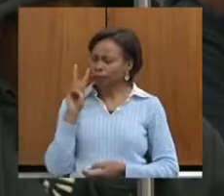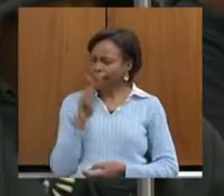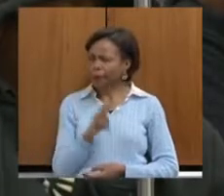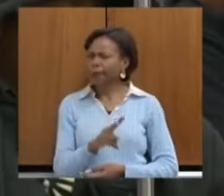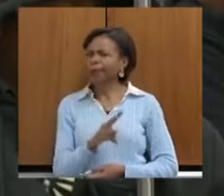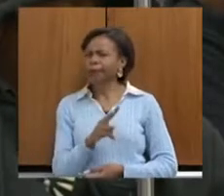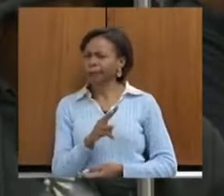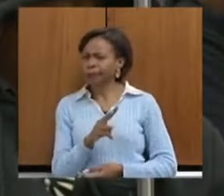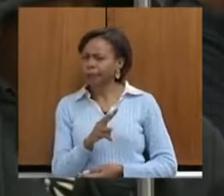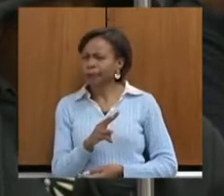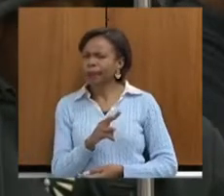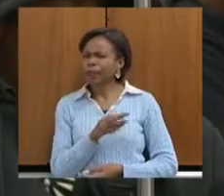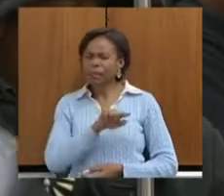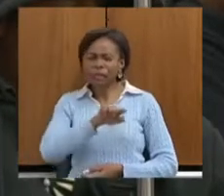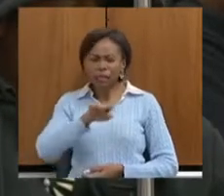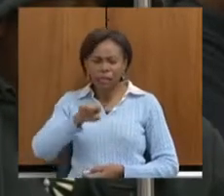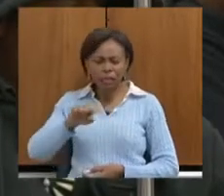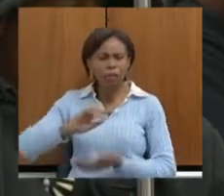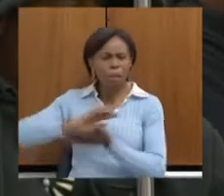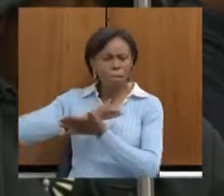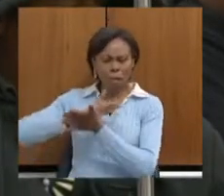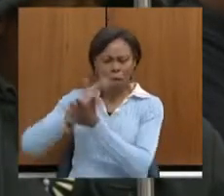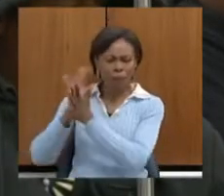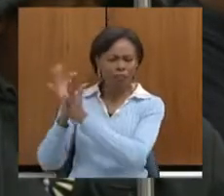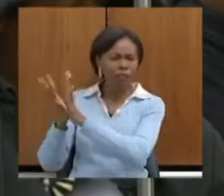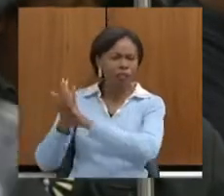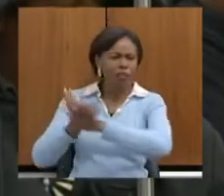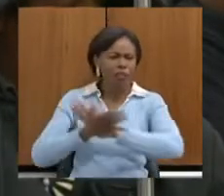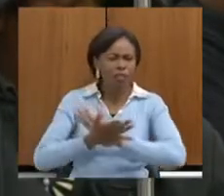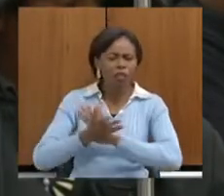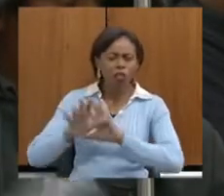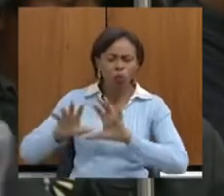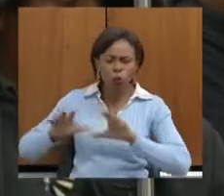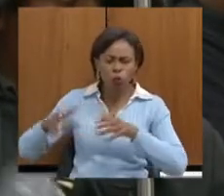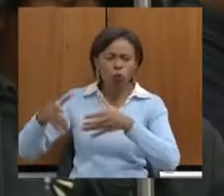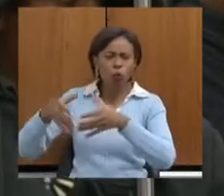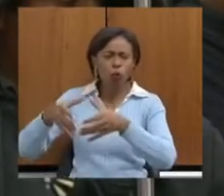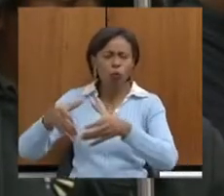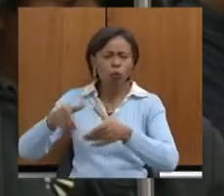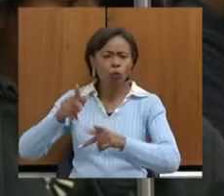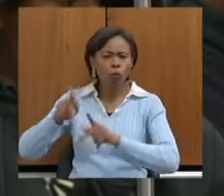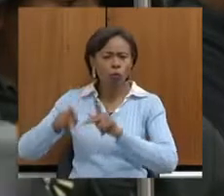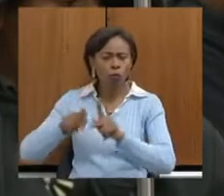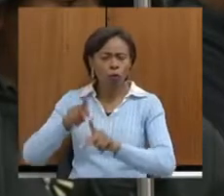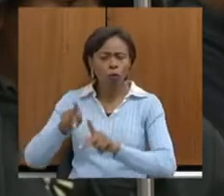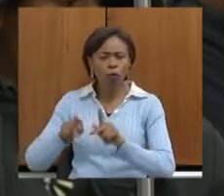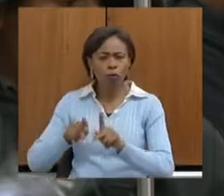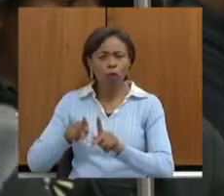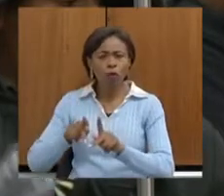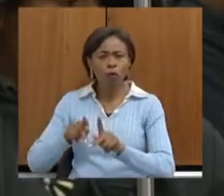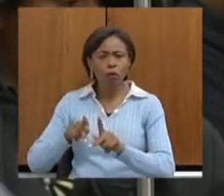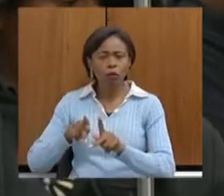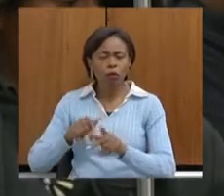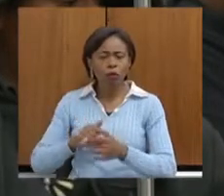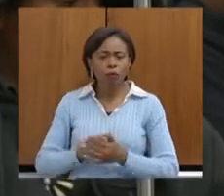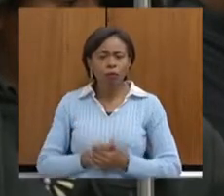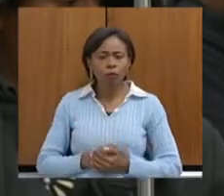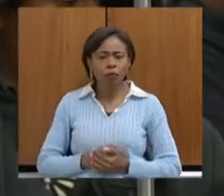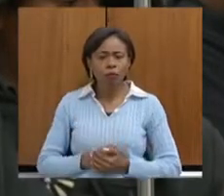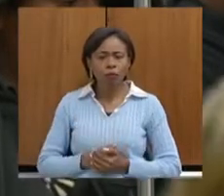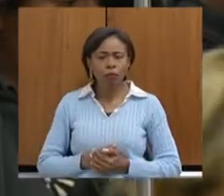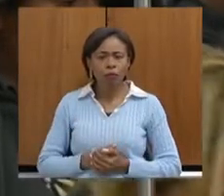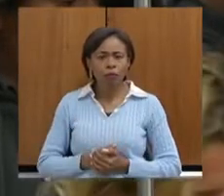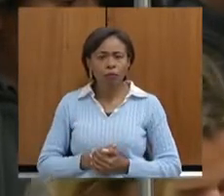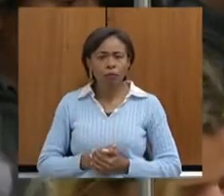vamos matando a nossa a comunidade matando nosso povo consumida a